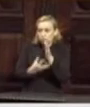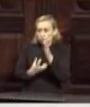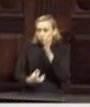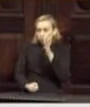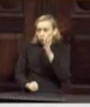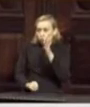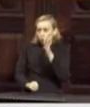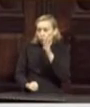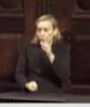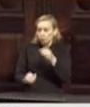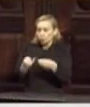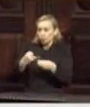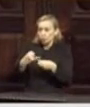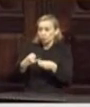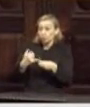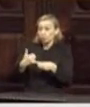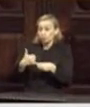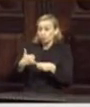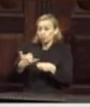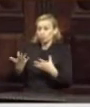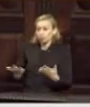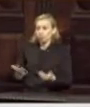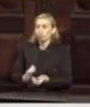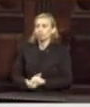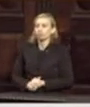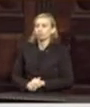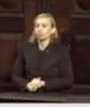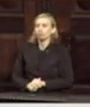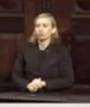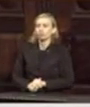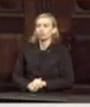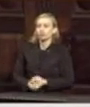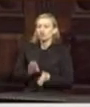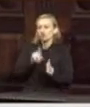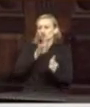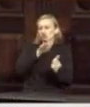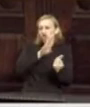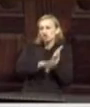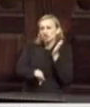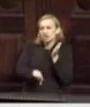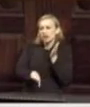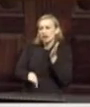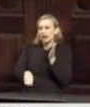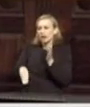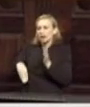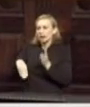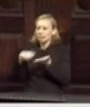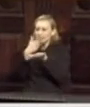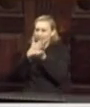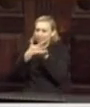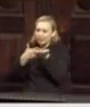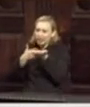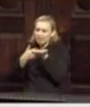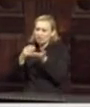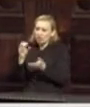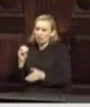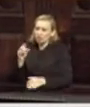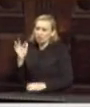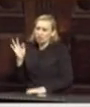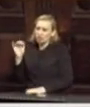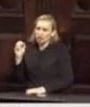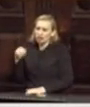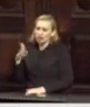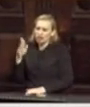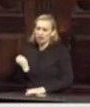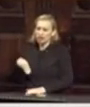do pré-sal estão aumentando. Ao tirar metade dos royalties do pré-sal do FECAM, o